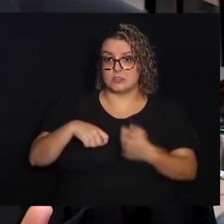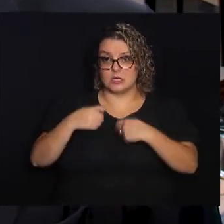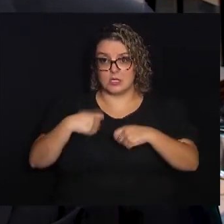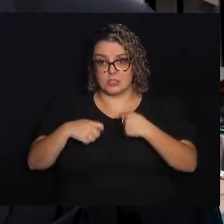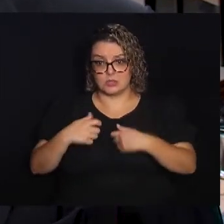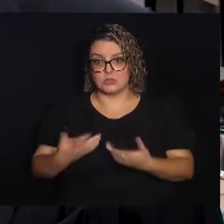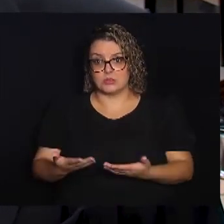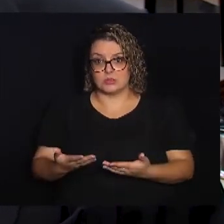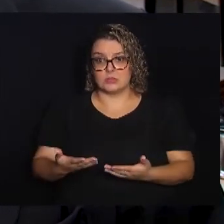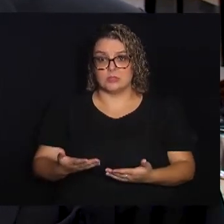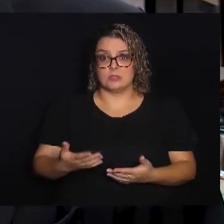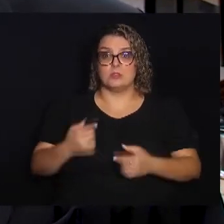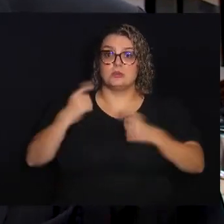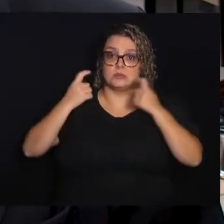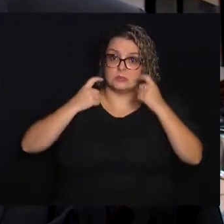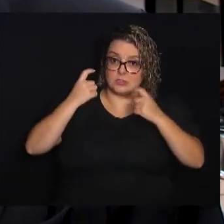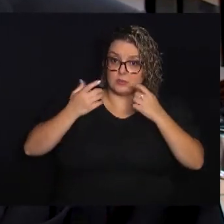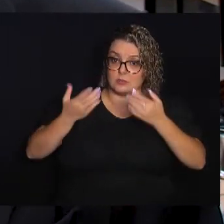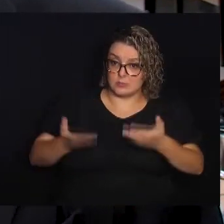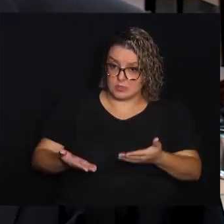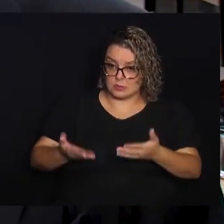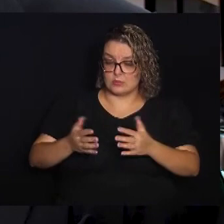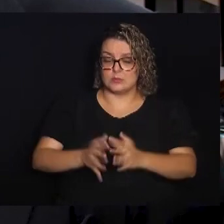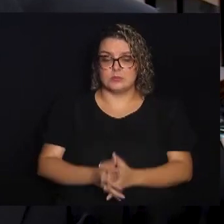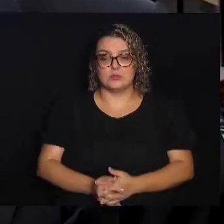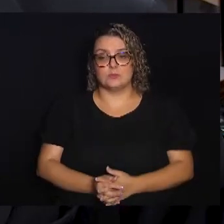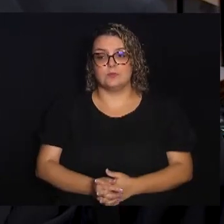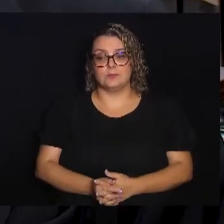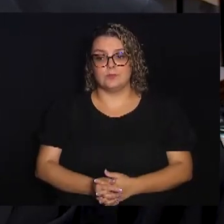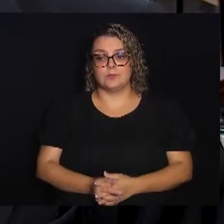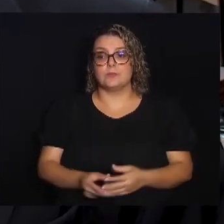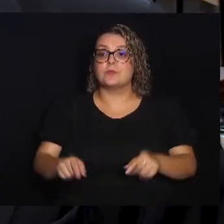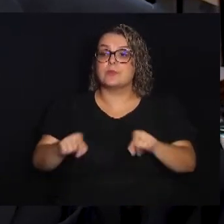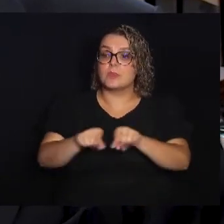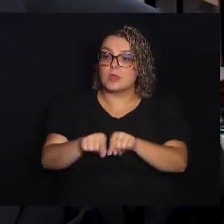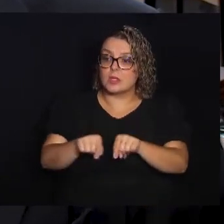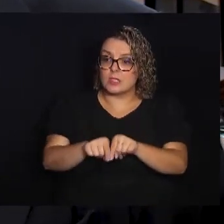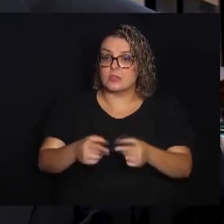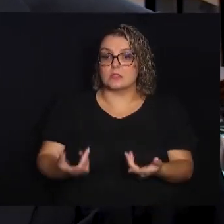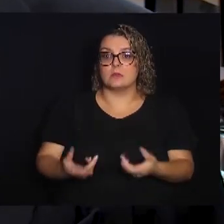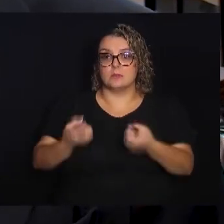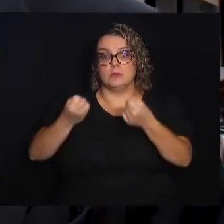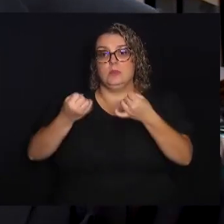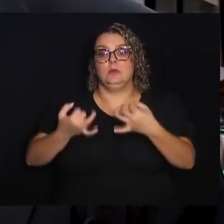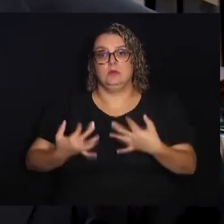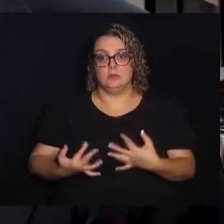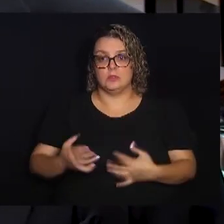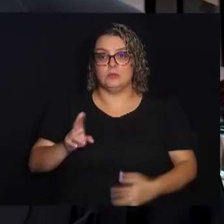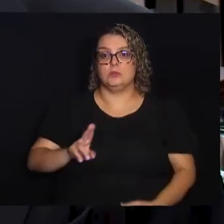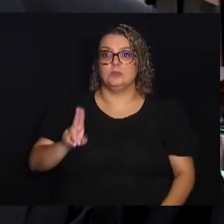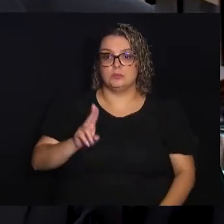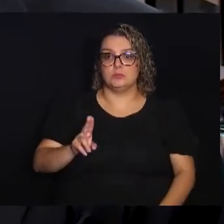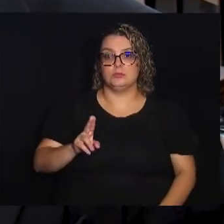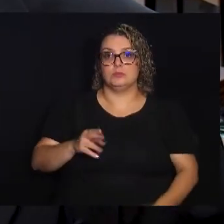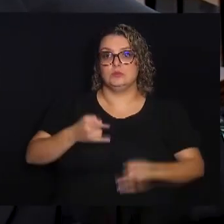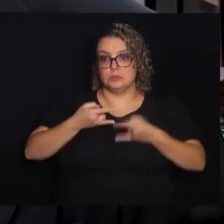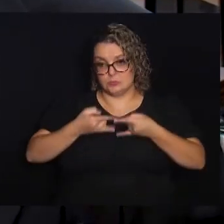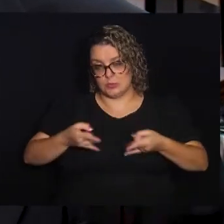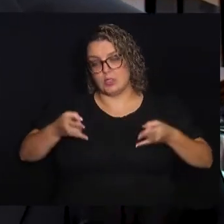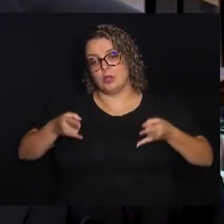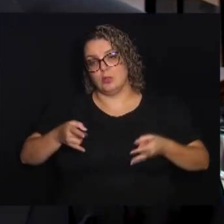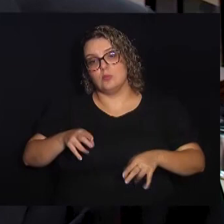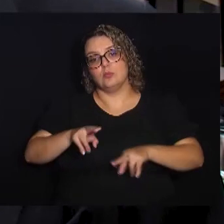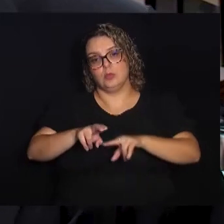a administração está preocupada com isso. E, além disso, né, com a orientação do uso